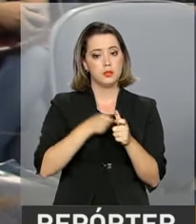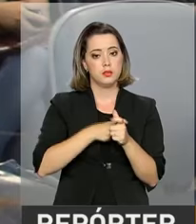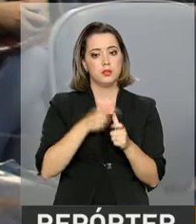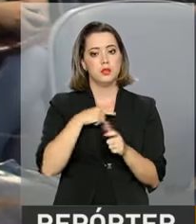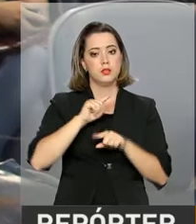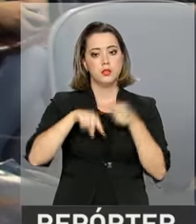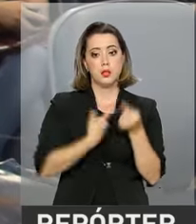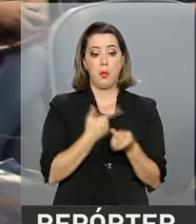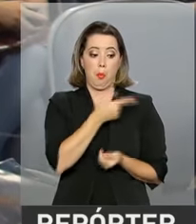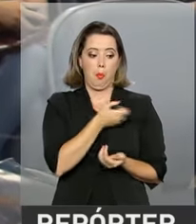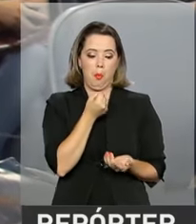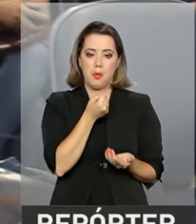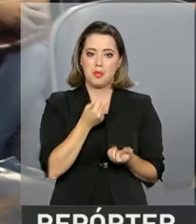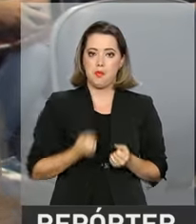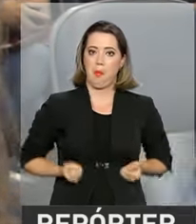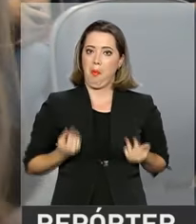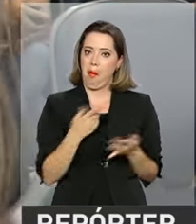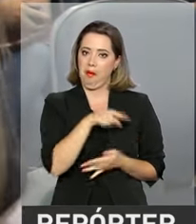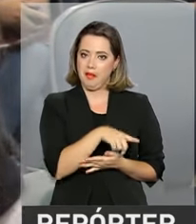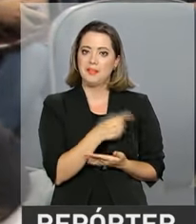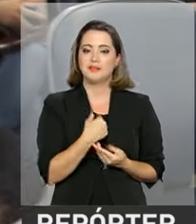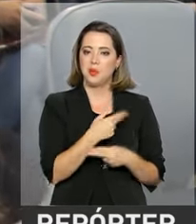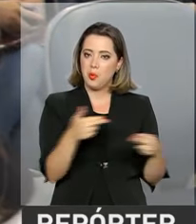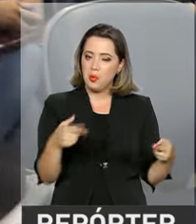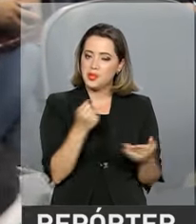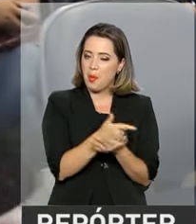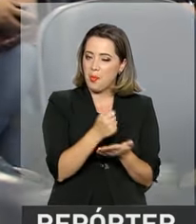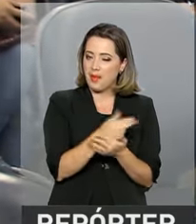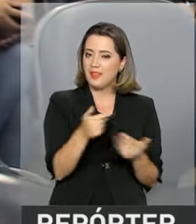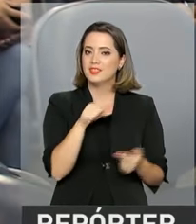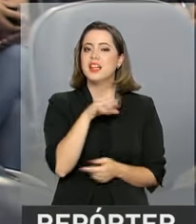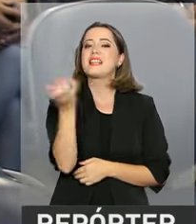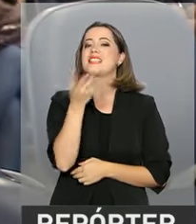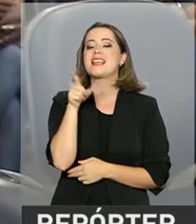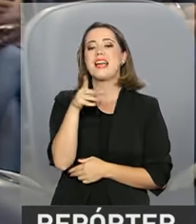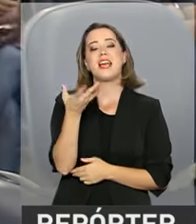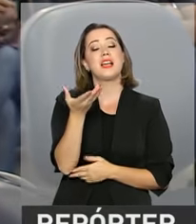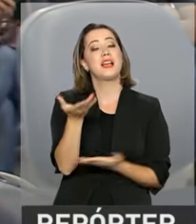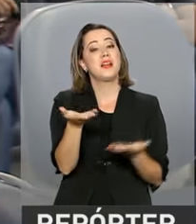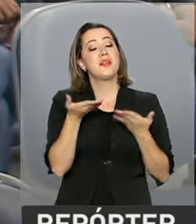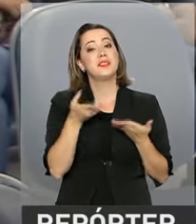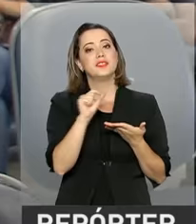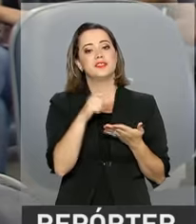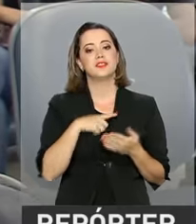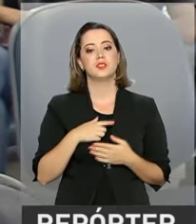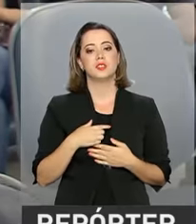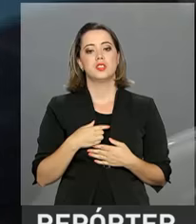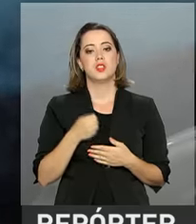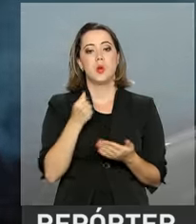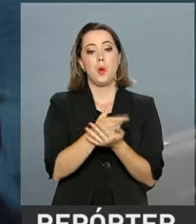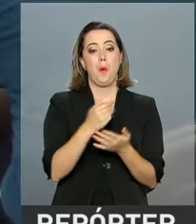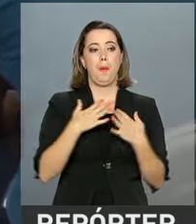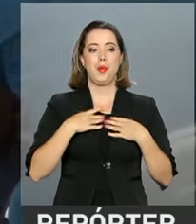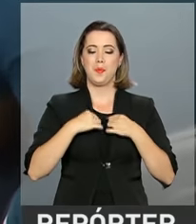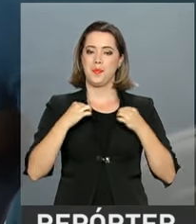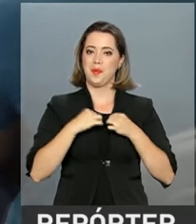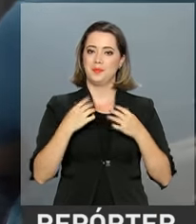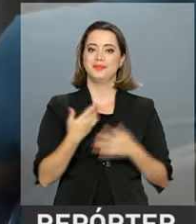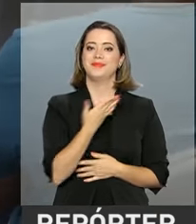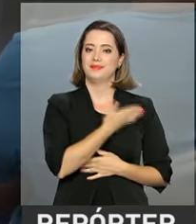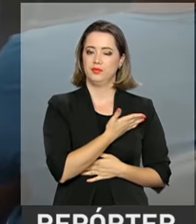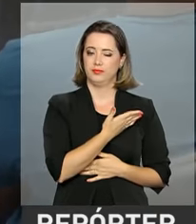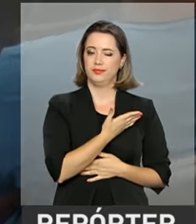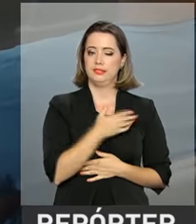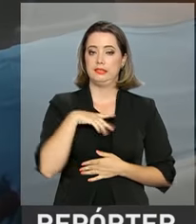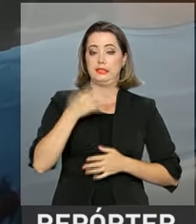gastar com ela que ela já encontrou e aí que você quer que sua mãe deu pra você quer que as configura um uniforme quer entrar na minha carteira de